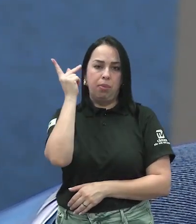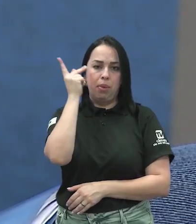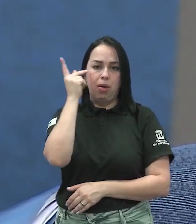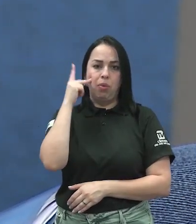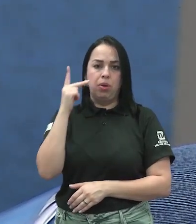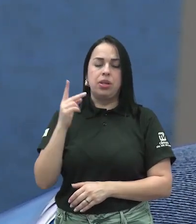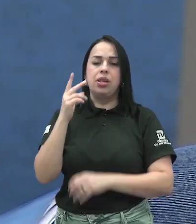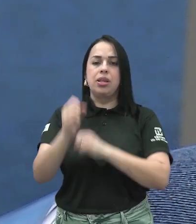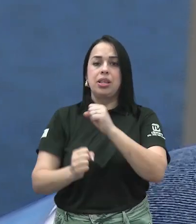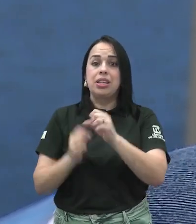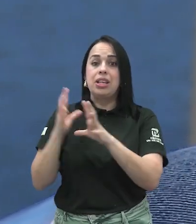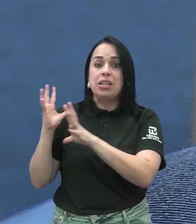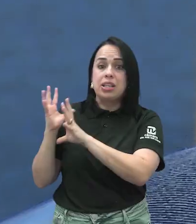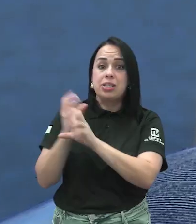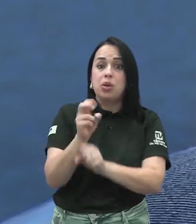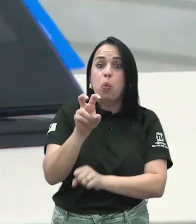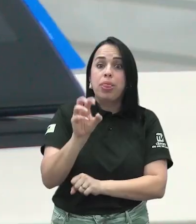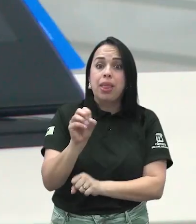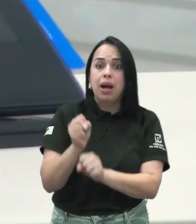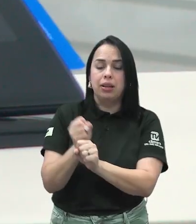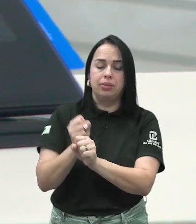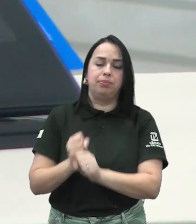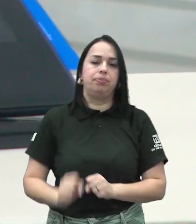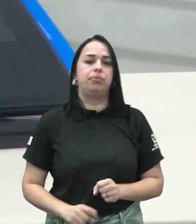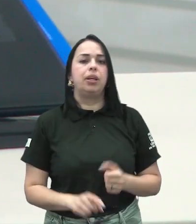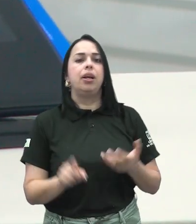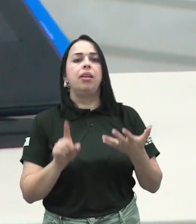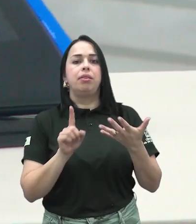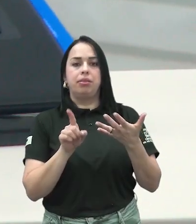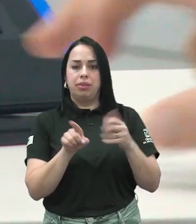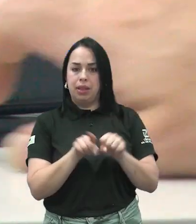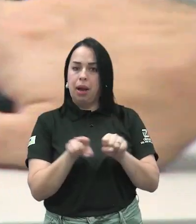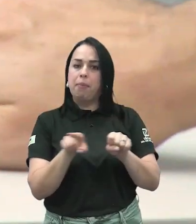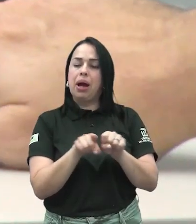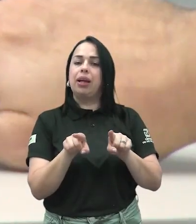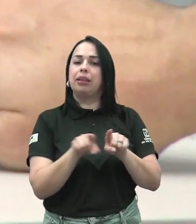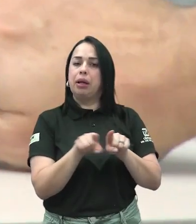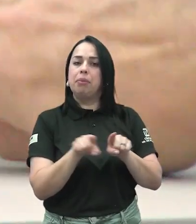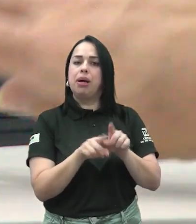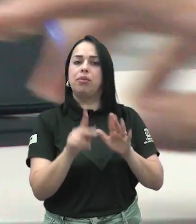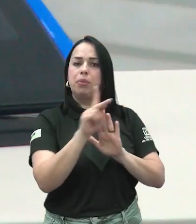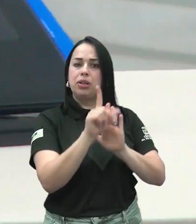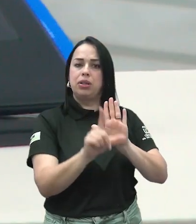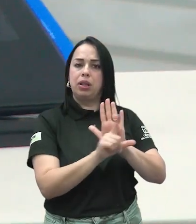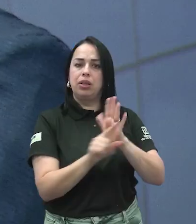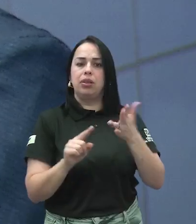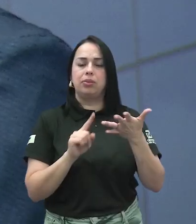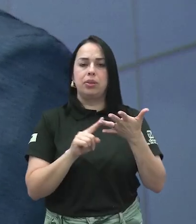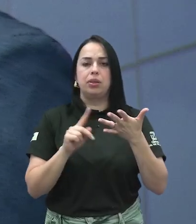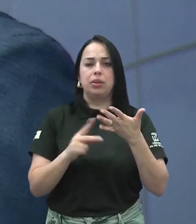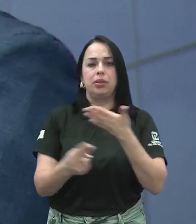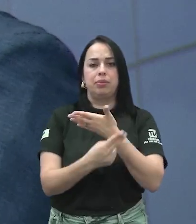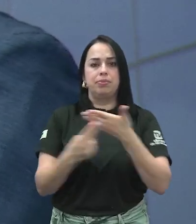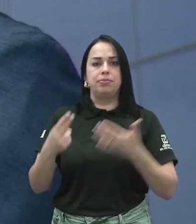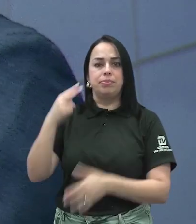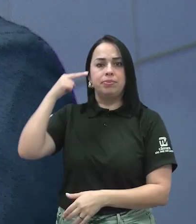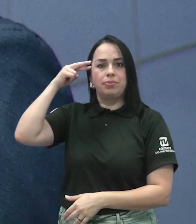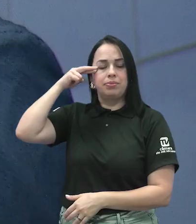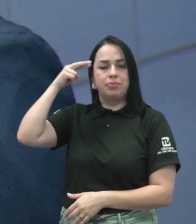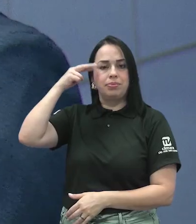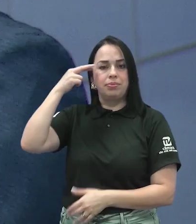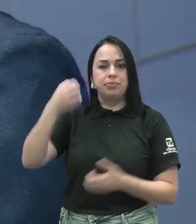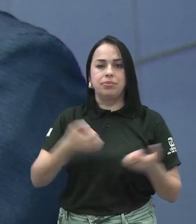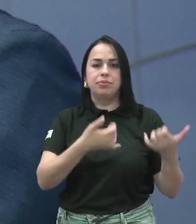50 anos em 2025. Também recebeu o aval favorável dos parlamentares o projeto do vereador Rogério